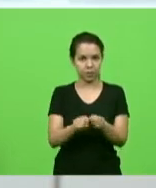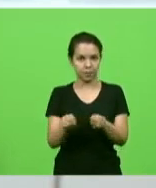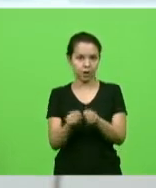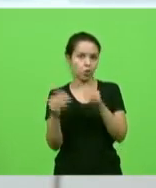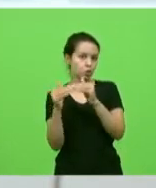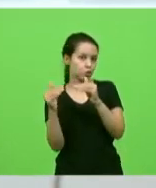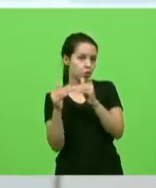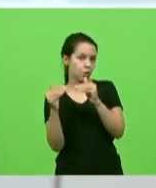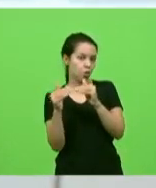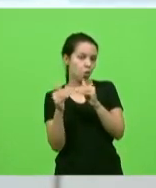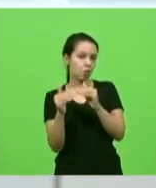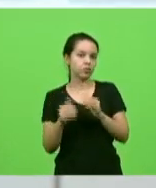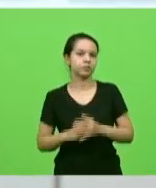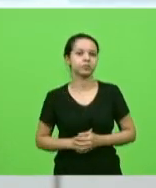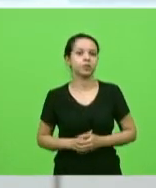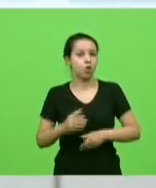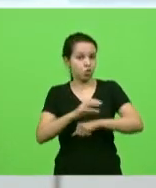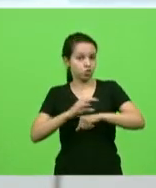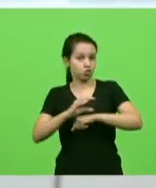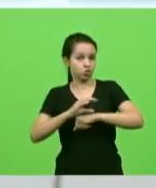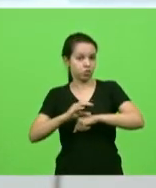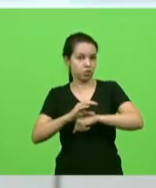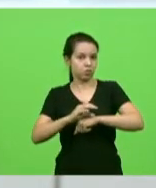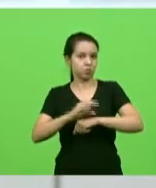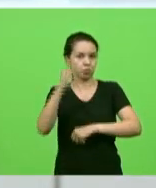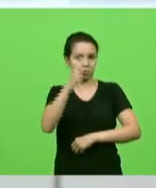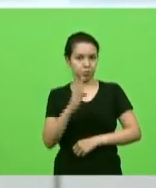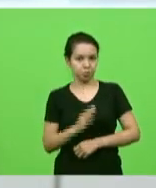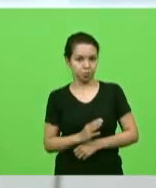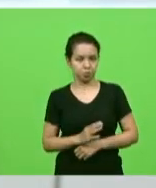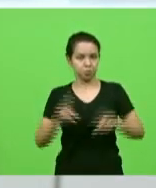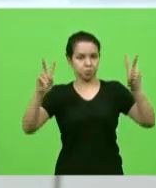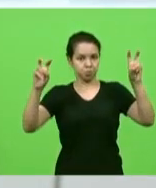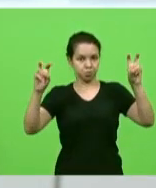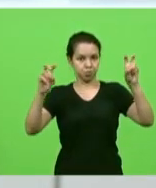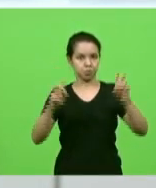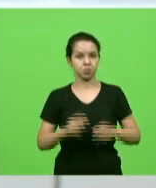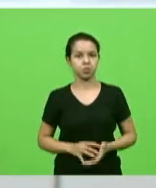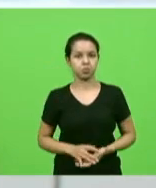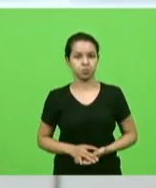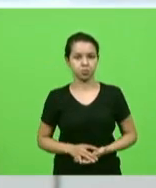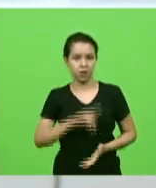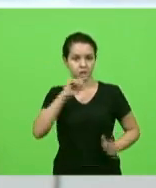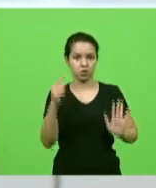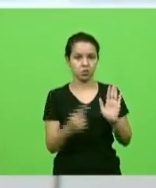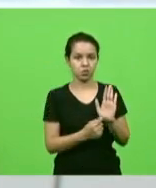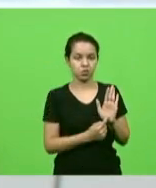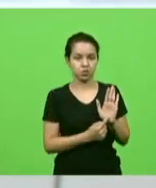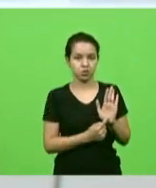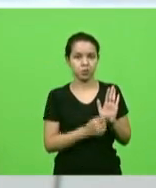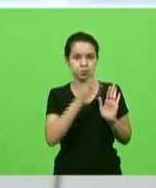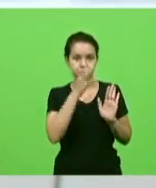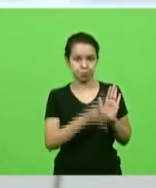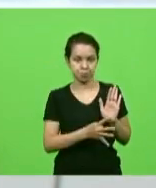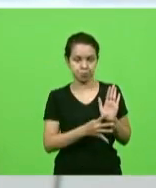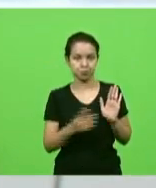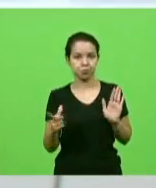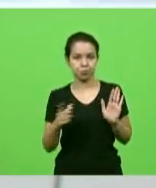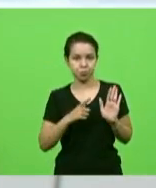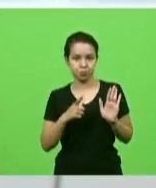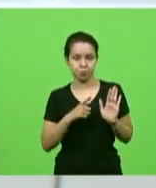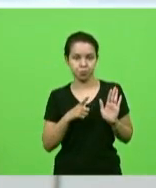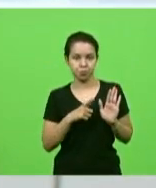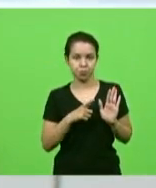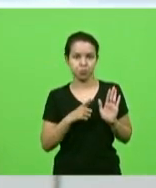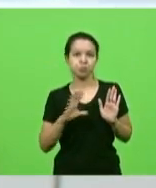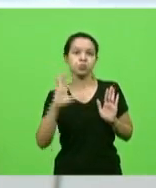da construção da República dispõe "a denúncia ou a queixa conterá a exposição do fato criminoso